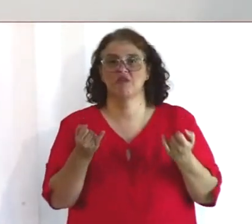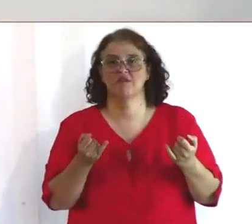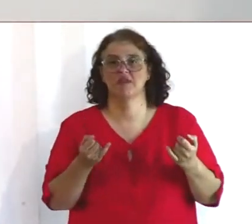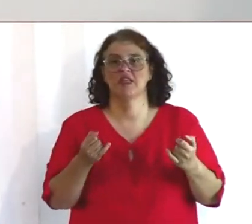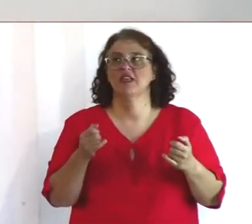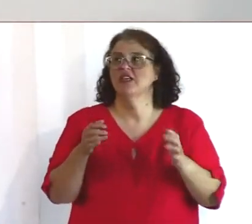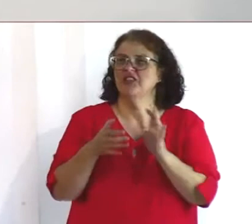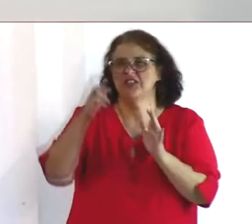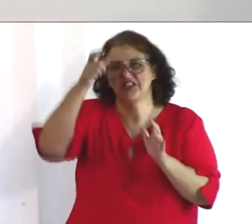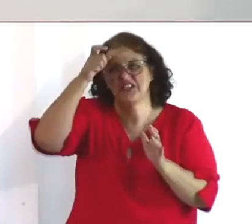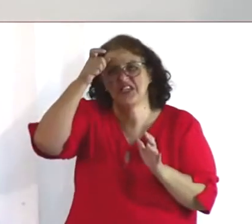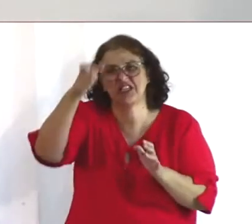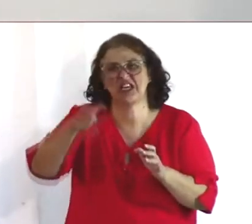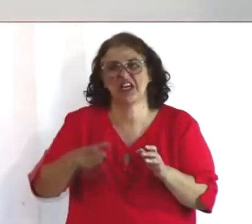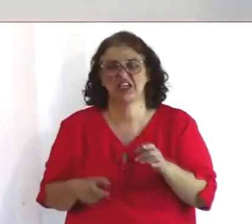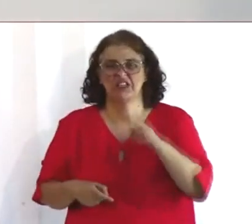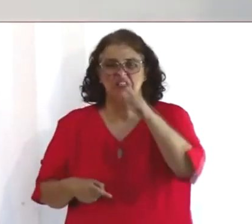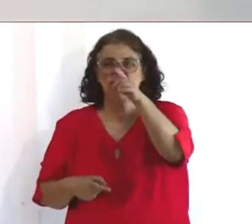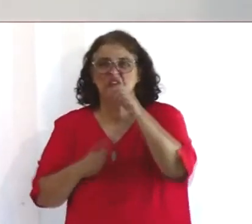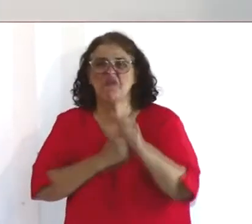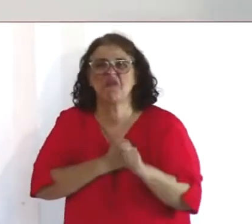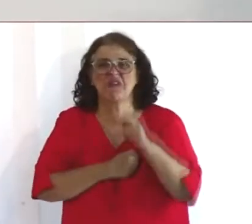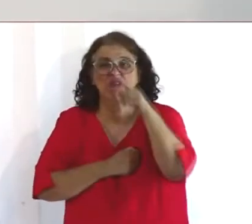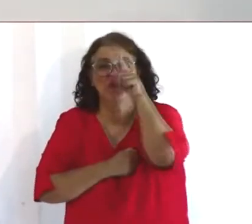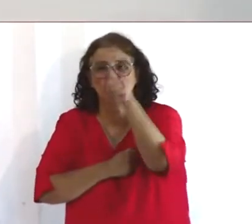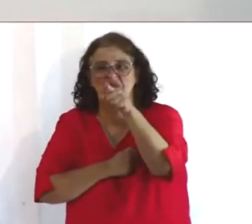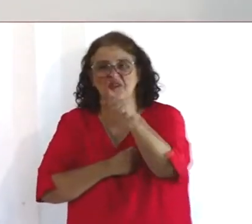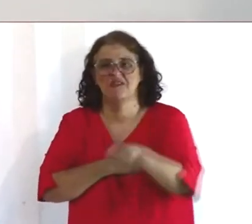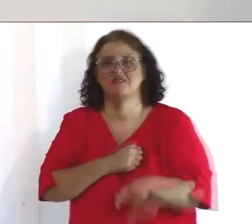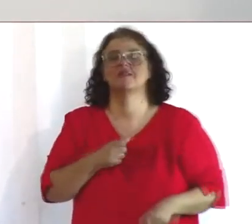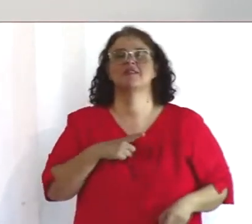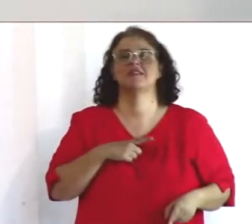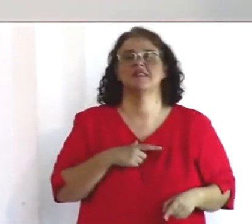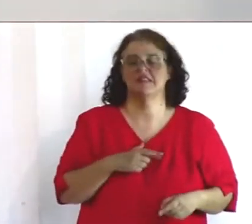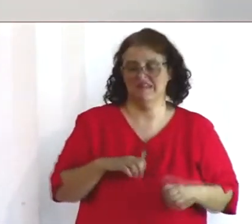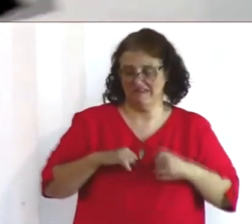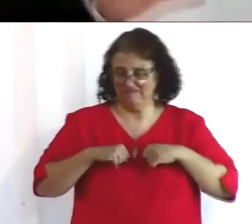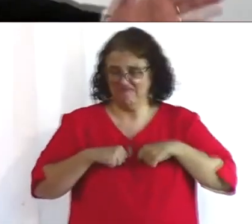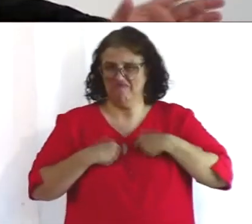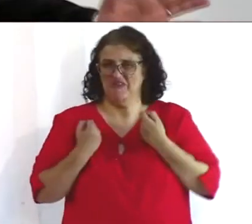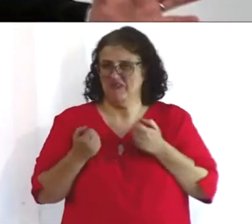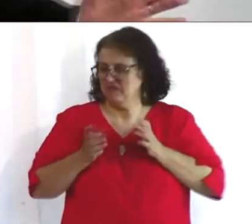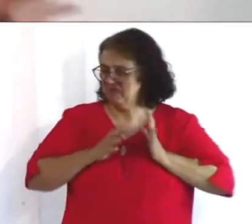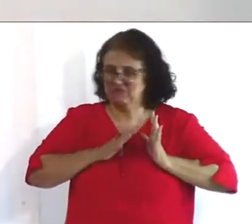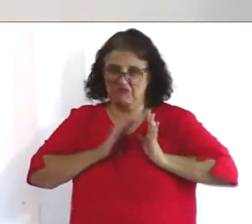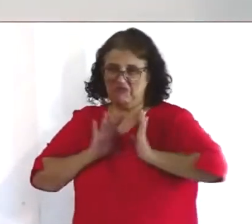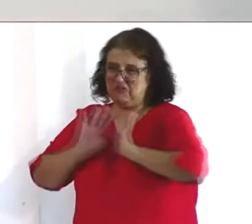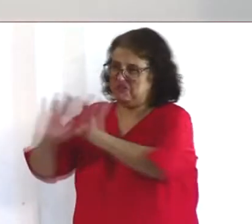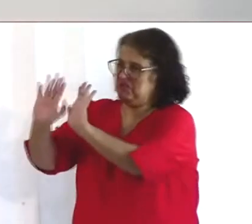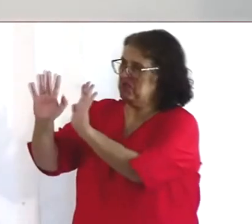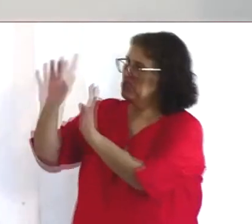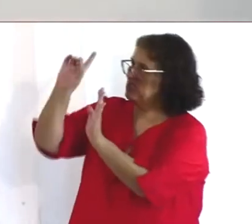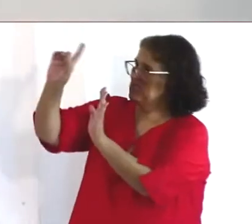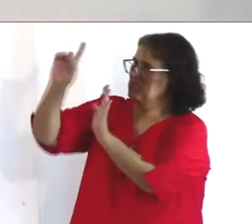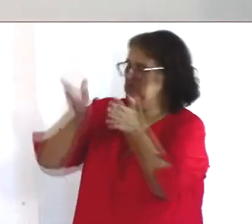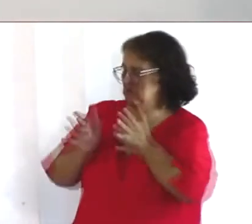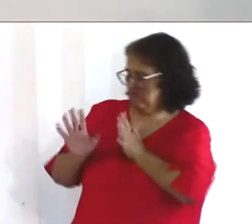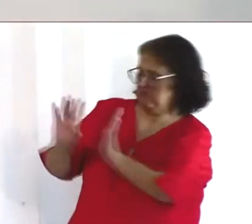está amando vendo você ser egoísta, ele está amando ver você não gostar das coisas de Deus, ele está